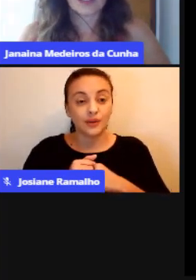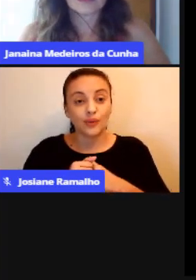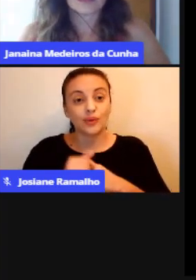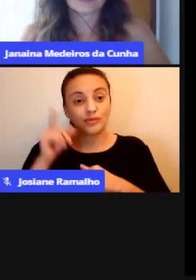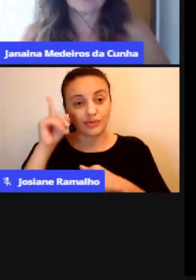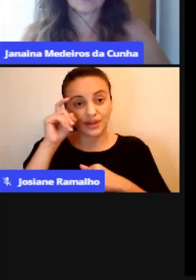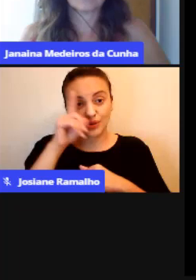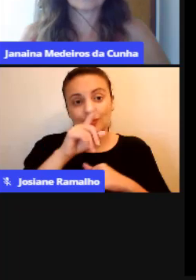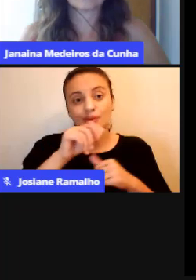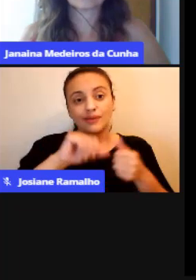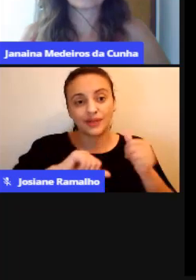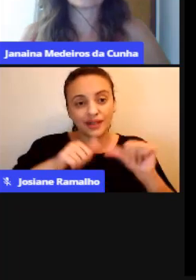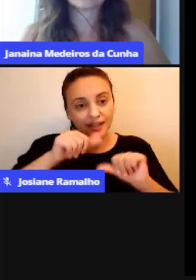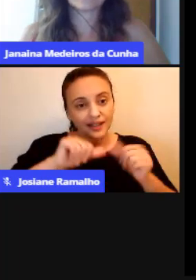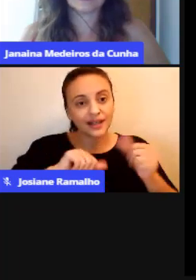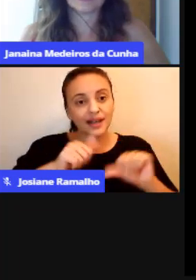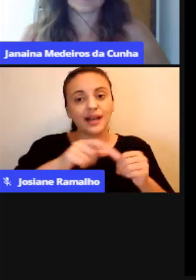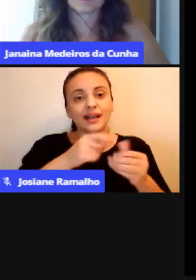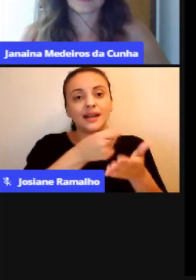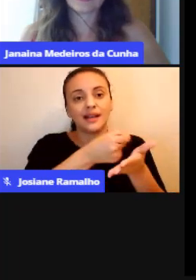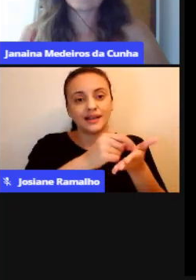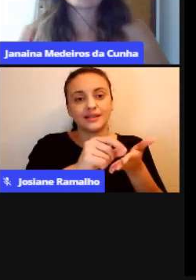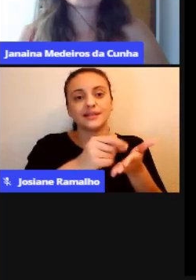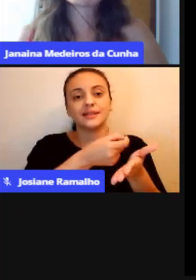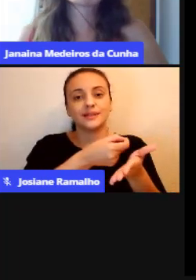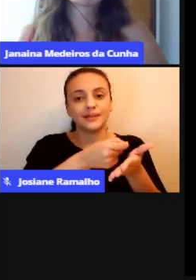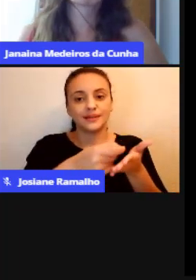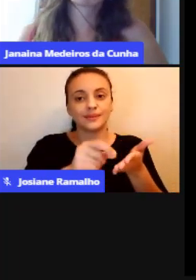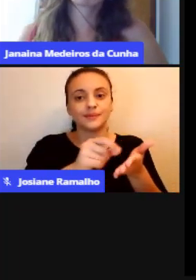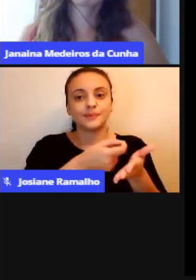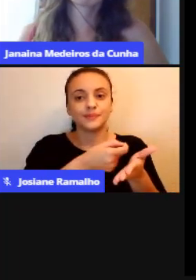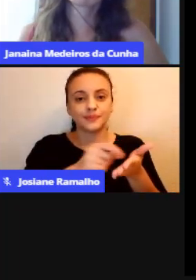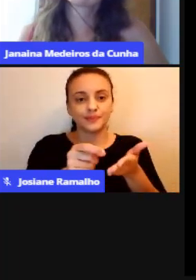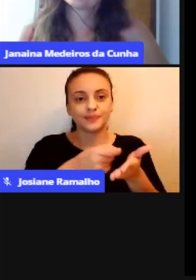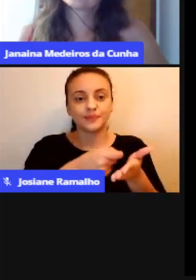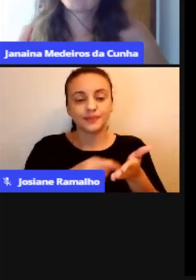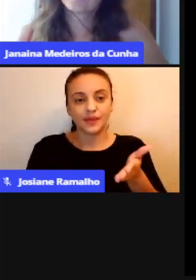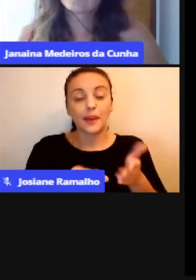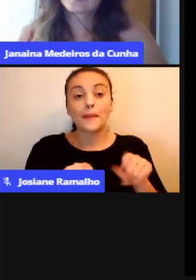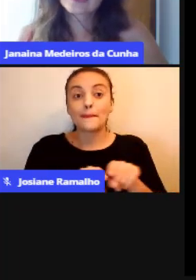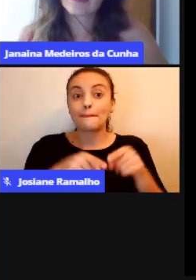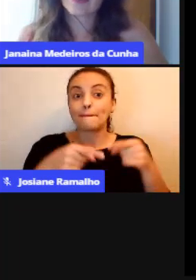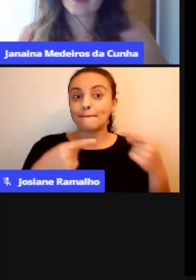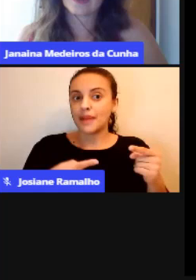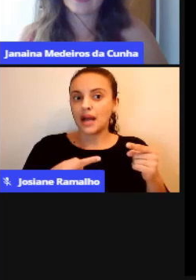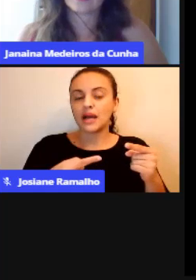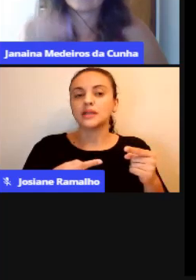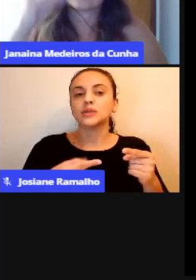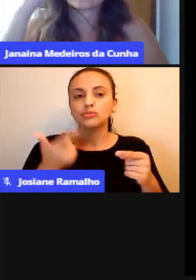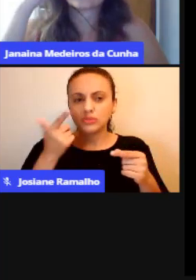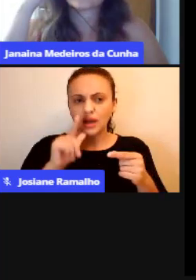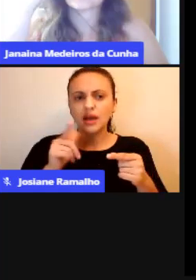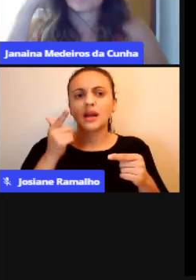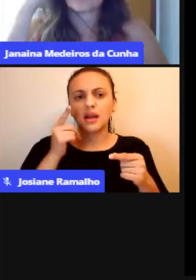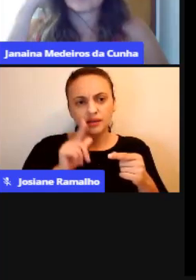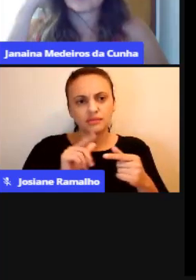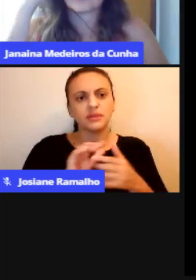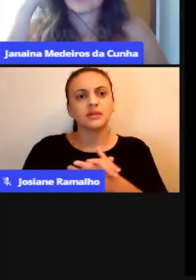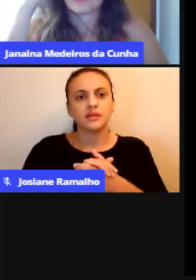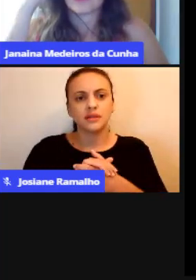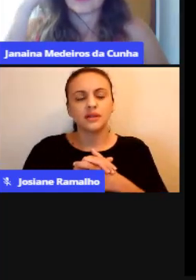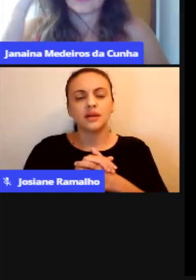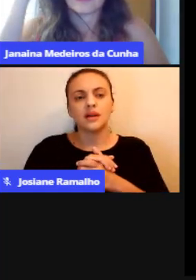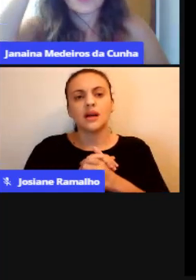avaliando essa questão da escrita, né? Mas não é impossível, né? Então, nós temos